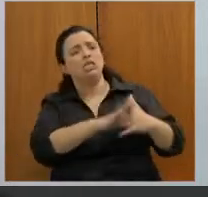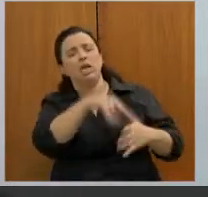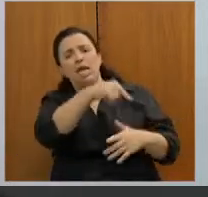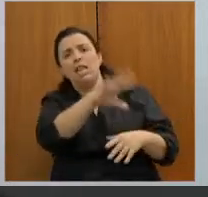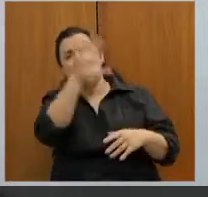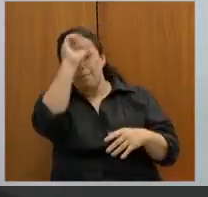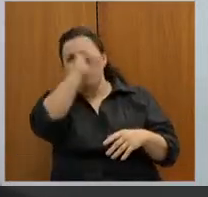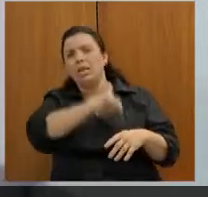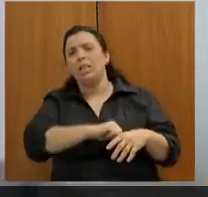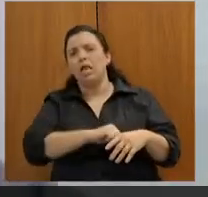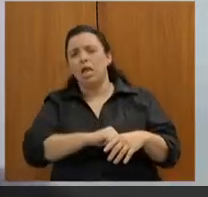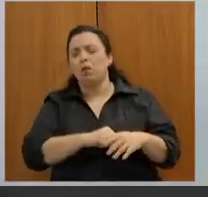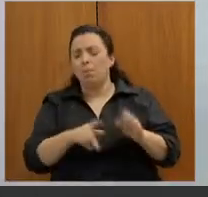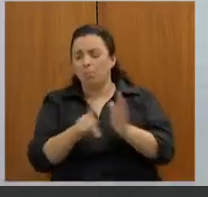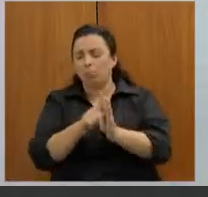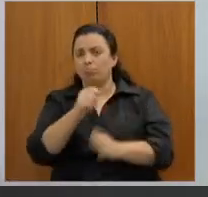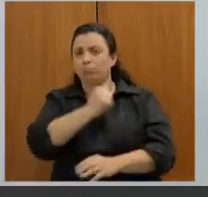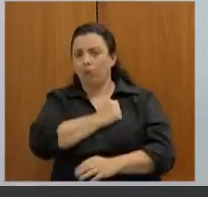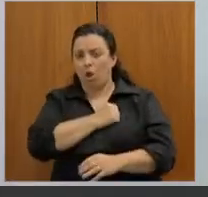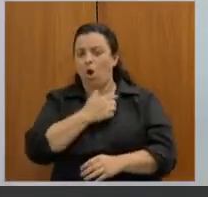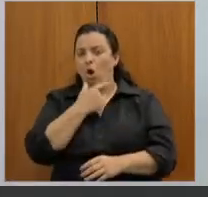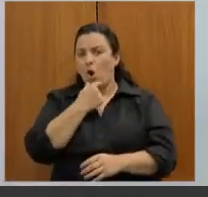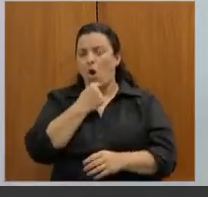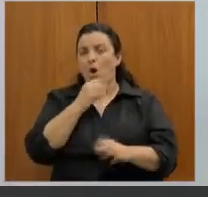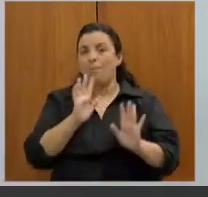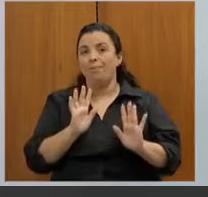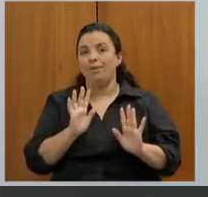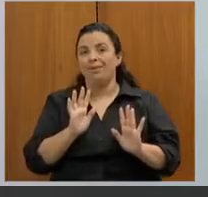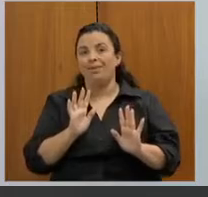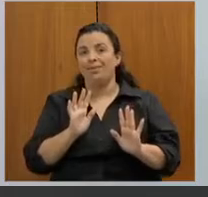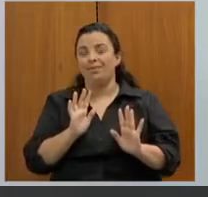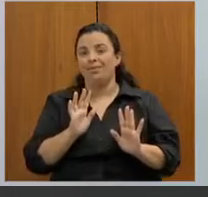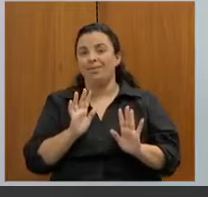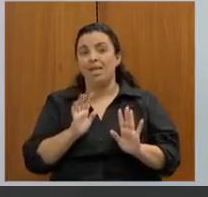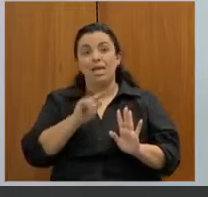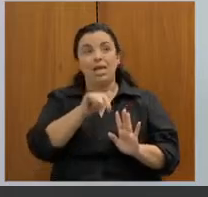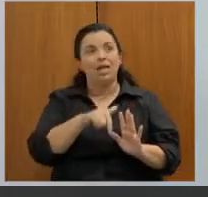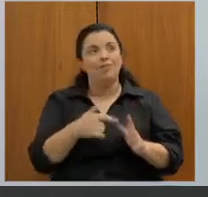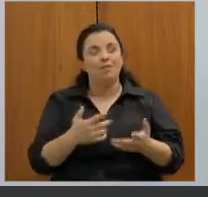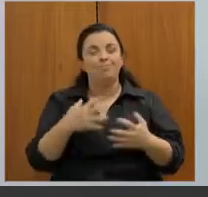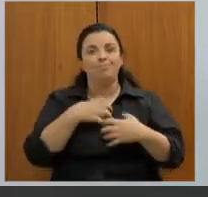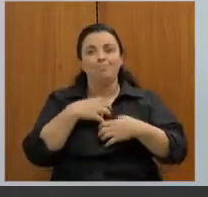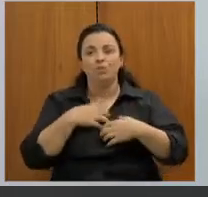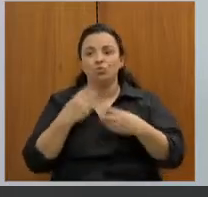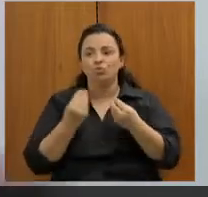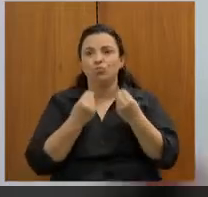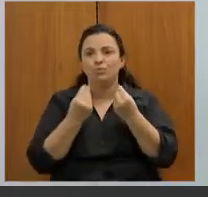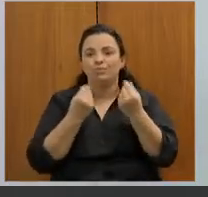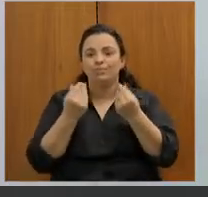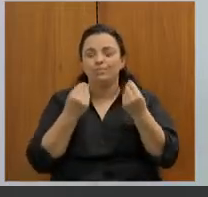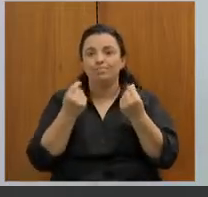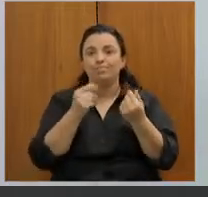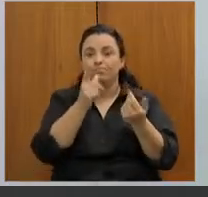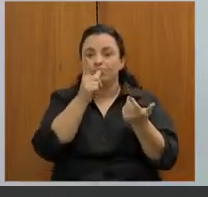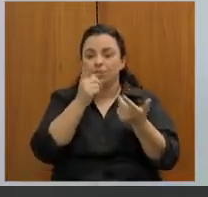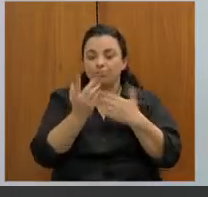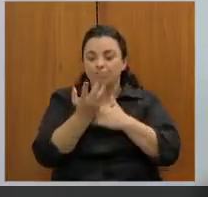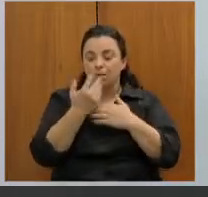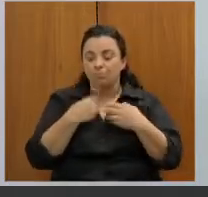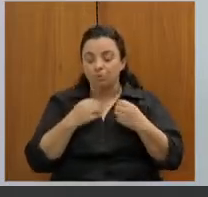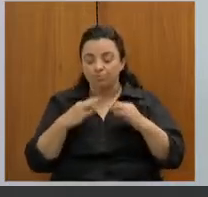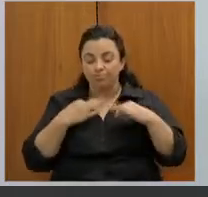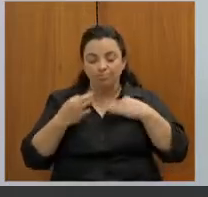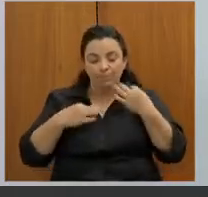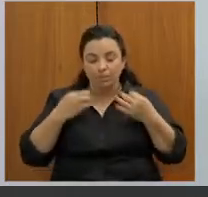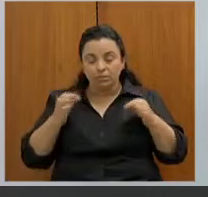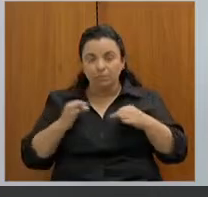ele Experimente seu órgão sexual possa proporcionar um né e ele tem né Antes